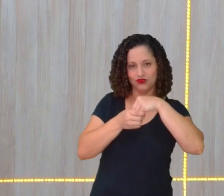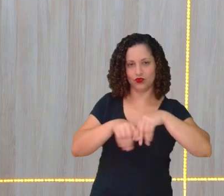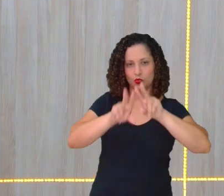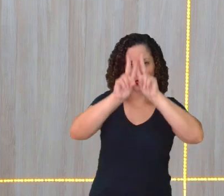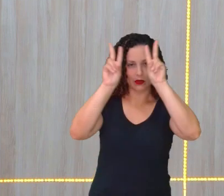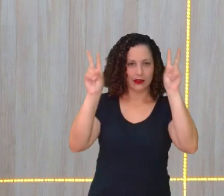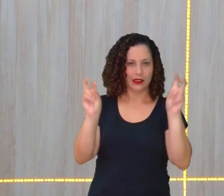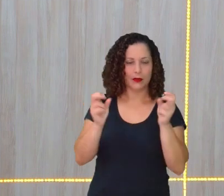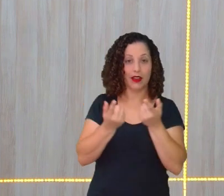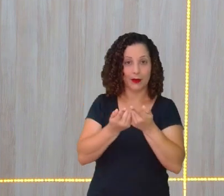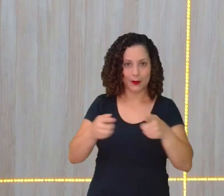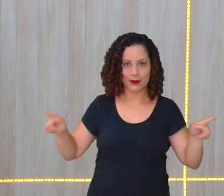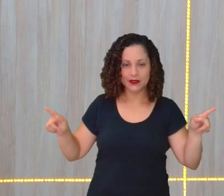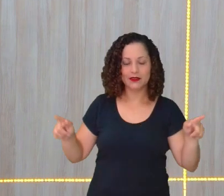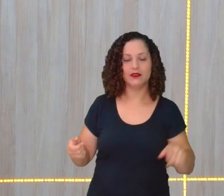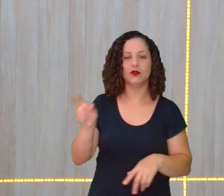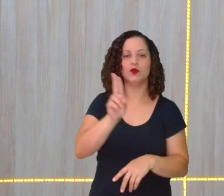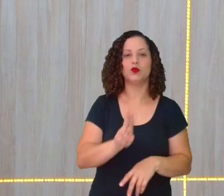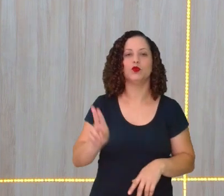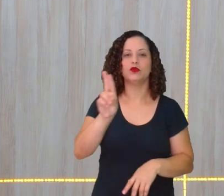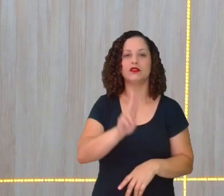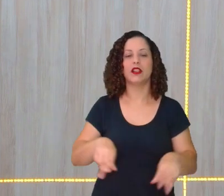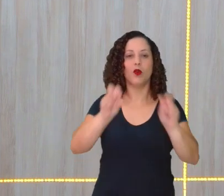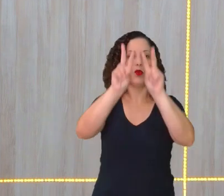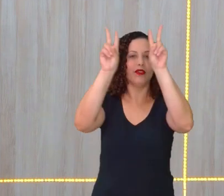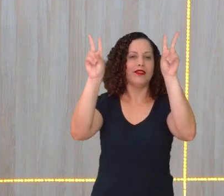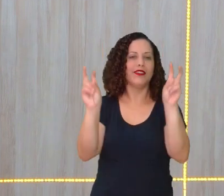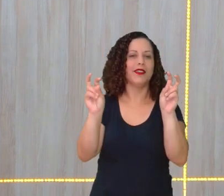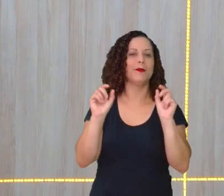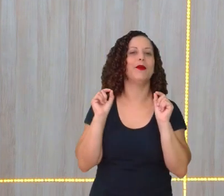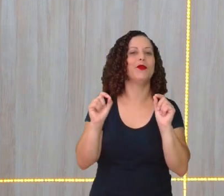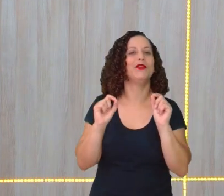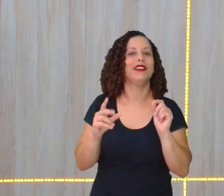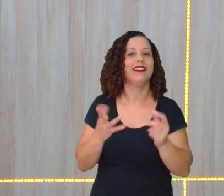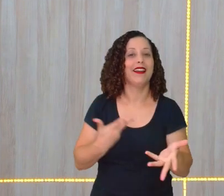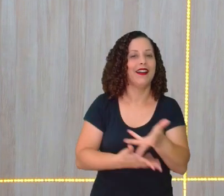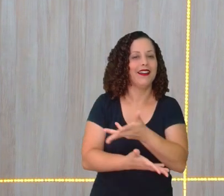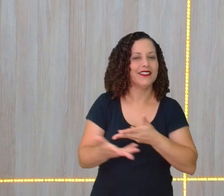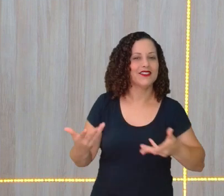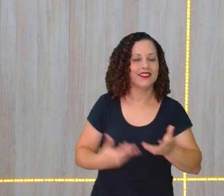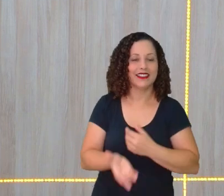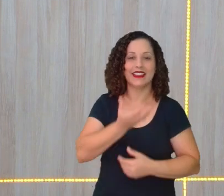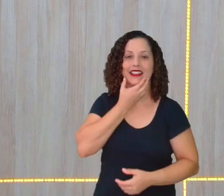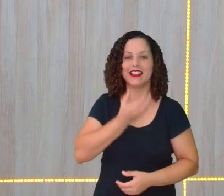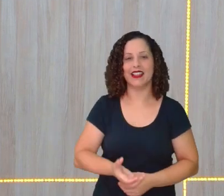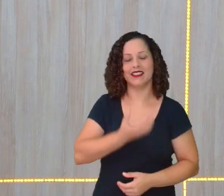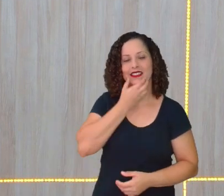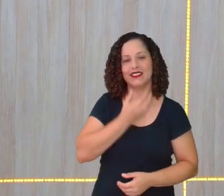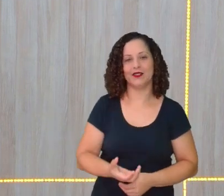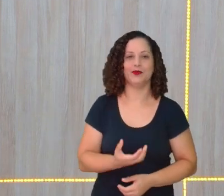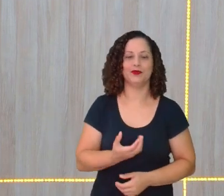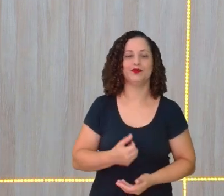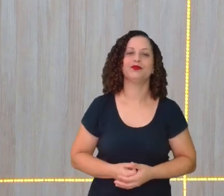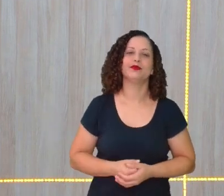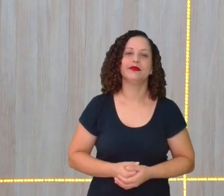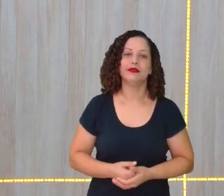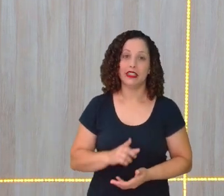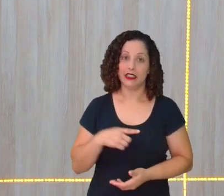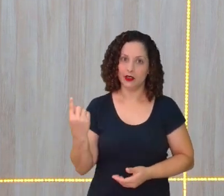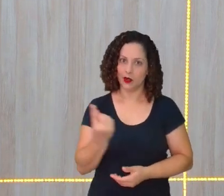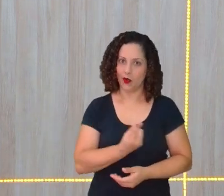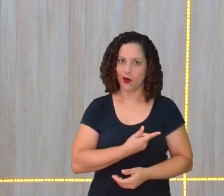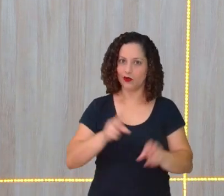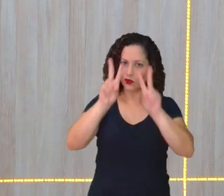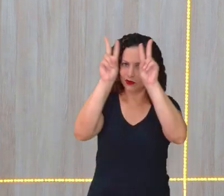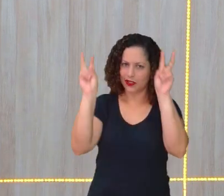assunto gramatical, a gente vai usar o tema Christmas, Natal, beleza? E para a gente trabalhar esse assunto,